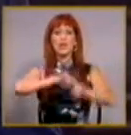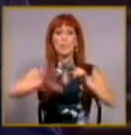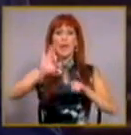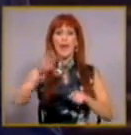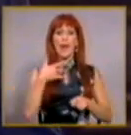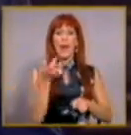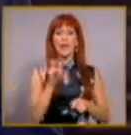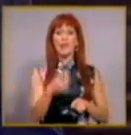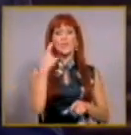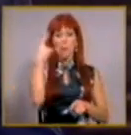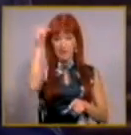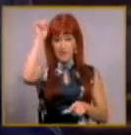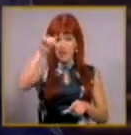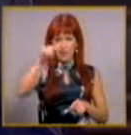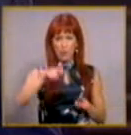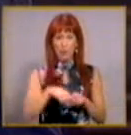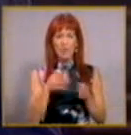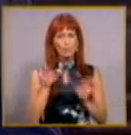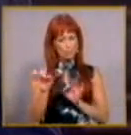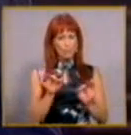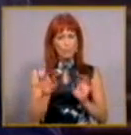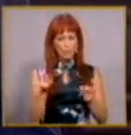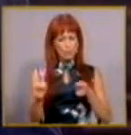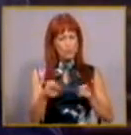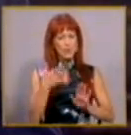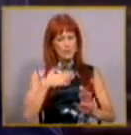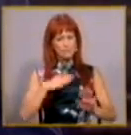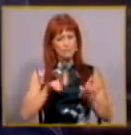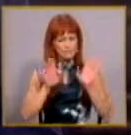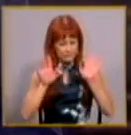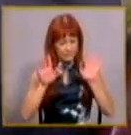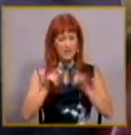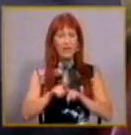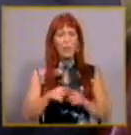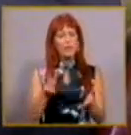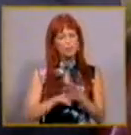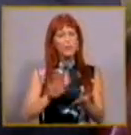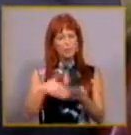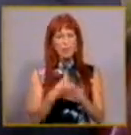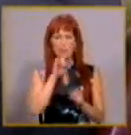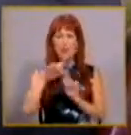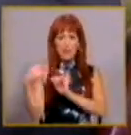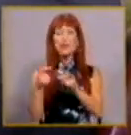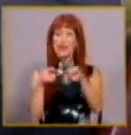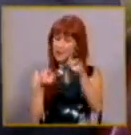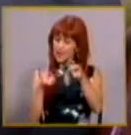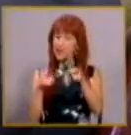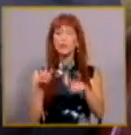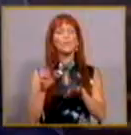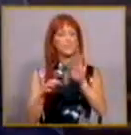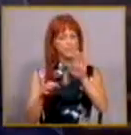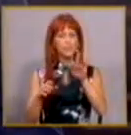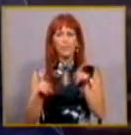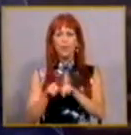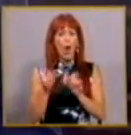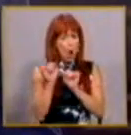Amaral revela aqui moderação e, sobretudo, reconhecimento de propostas que podem ser discutidas. E isso mesmo por foi admitido.